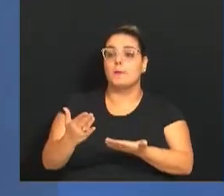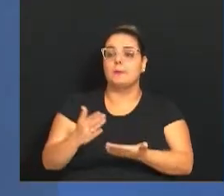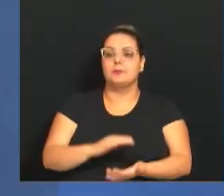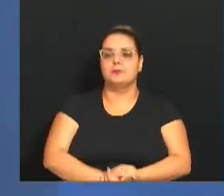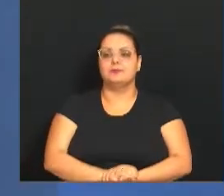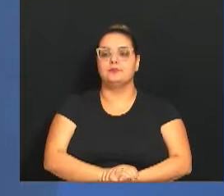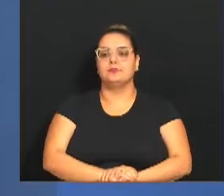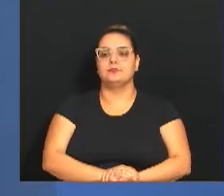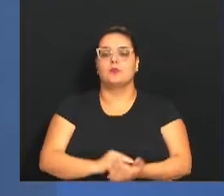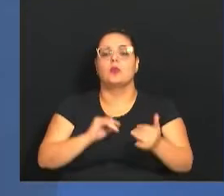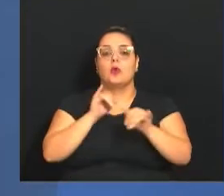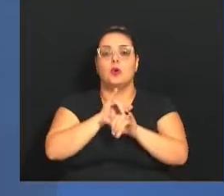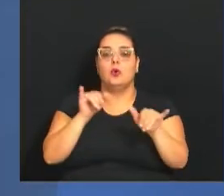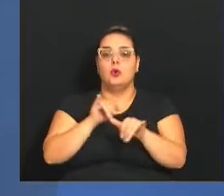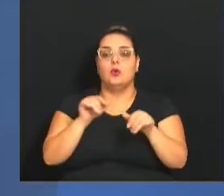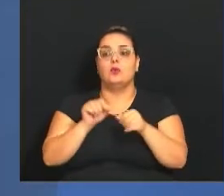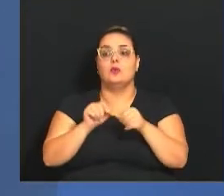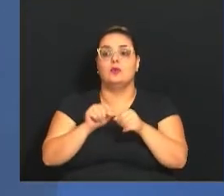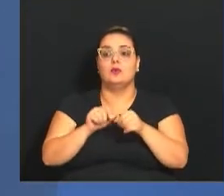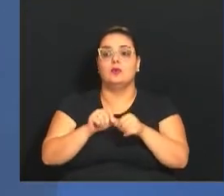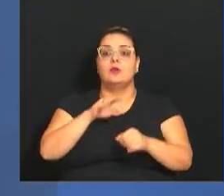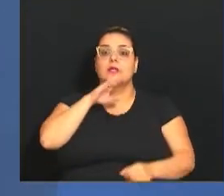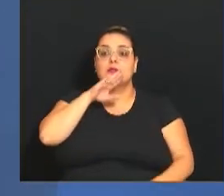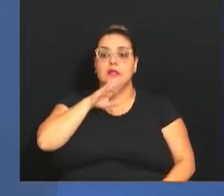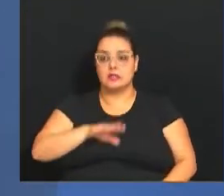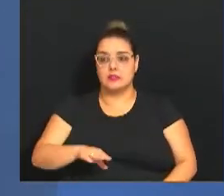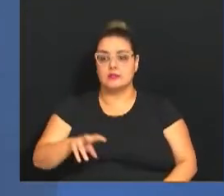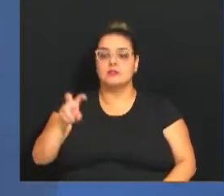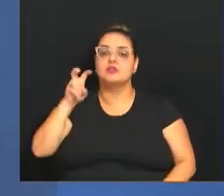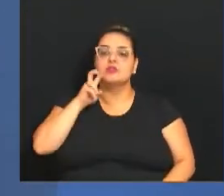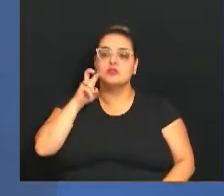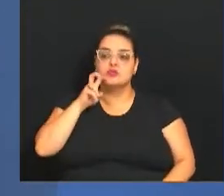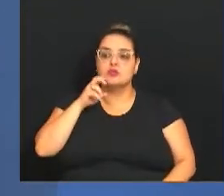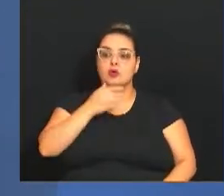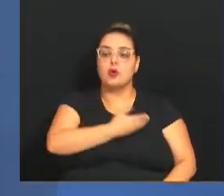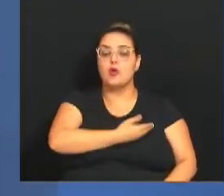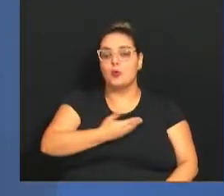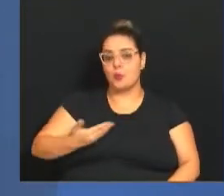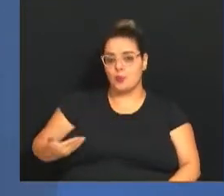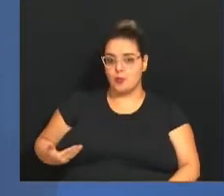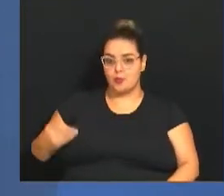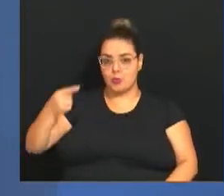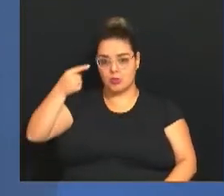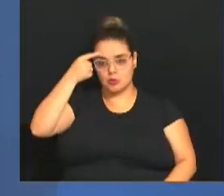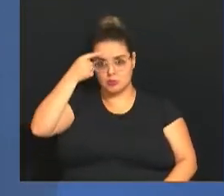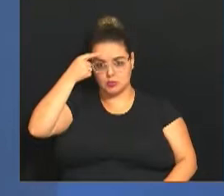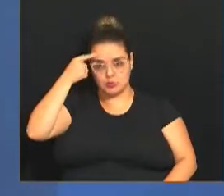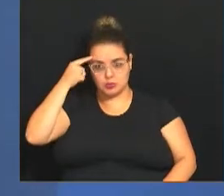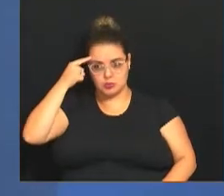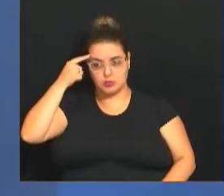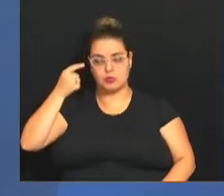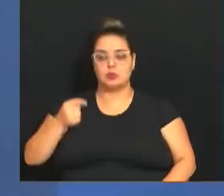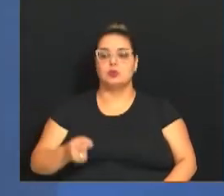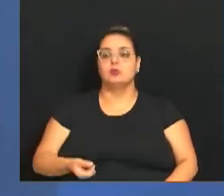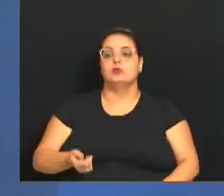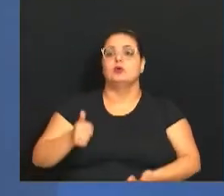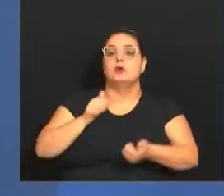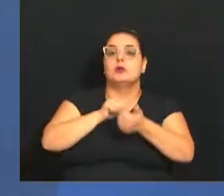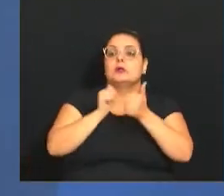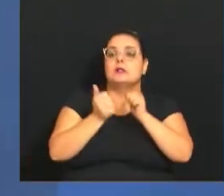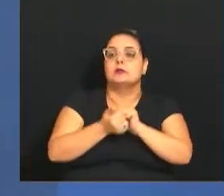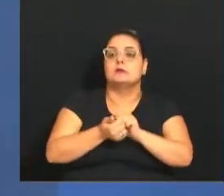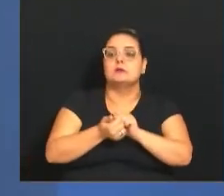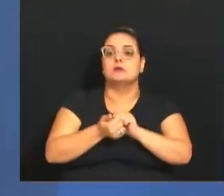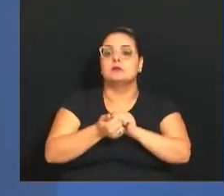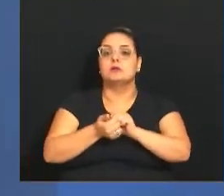o anúncio que foi feito na tarde desta quinta-feira pelo governador João Dória, que trata da flexibilização do uso de